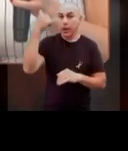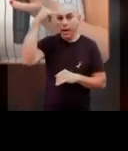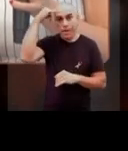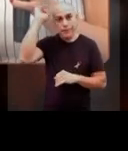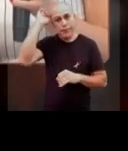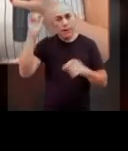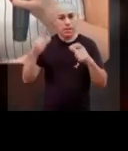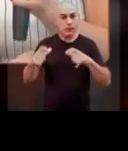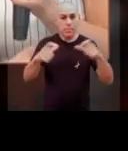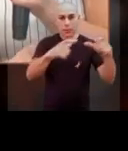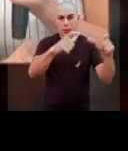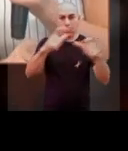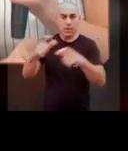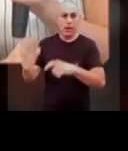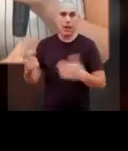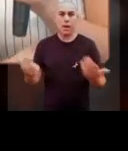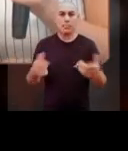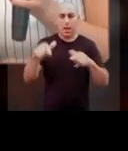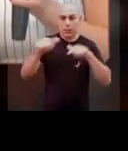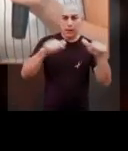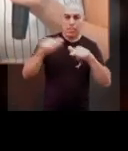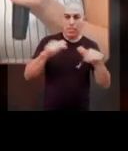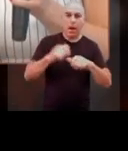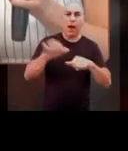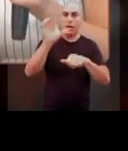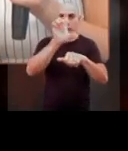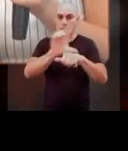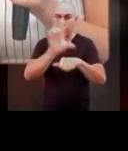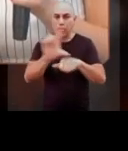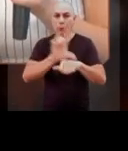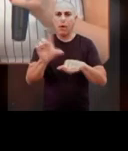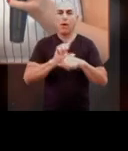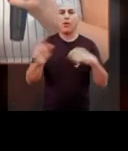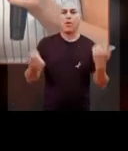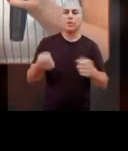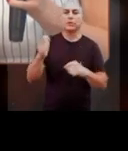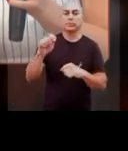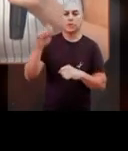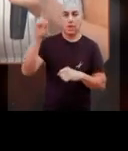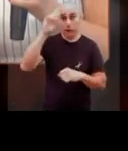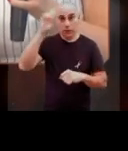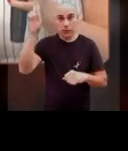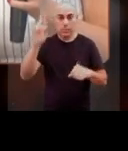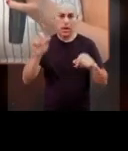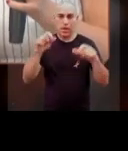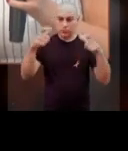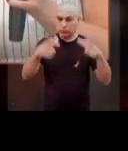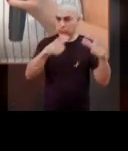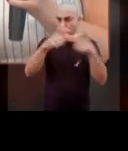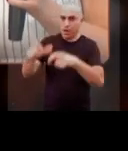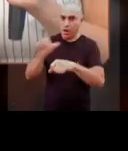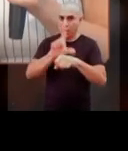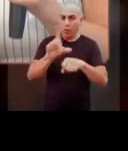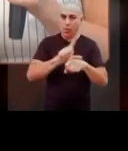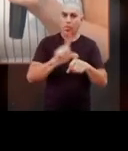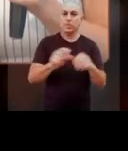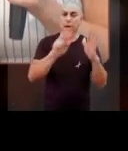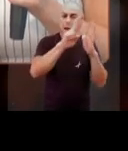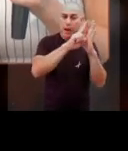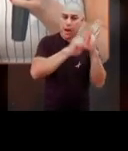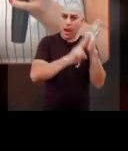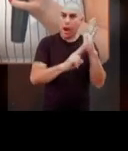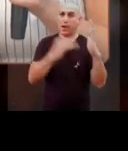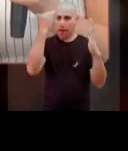locais, nos serviços, né, os comércios, as pessoas, os donos de comércio, eles têm mantido as regras, eles têm feito de tudo